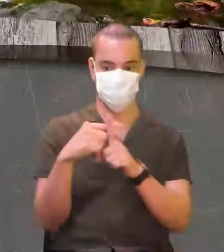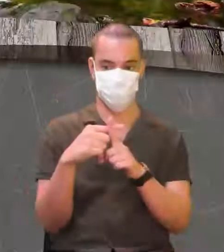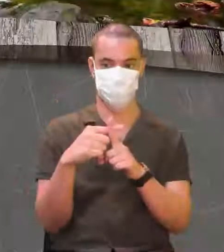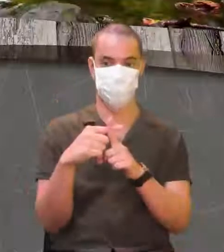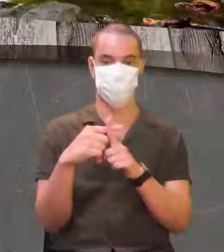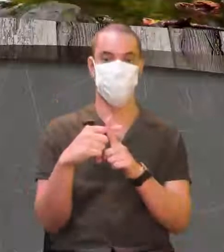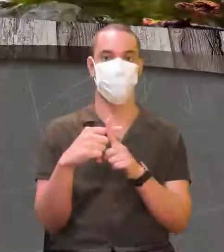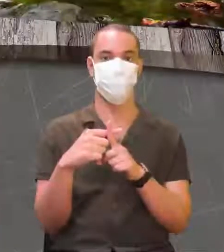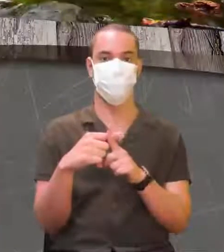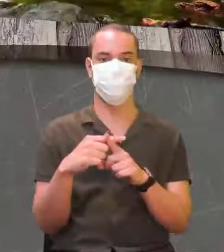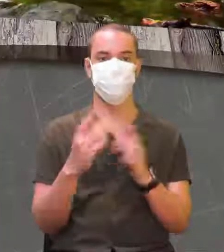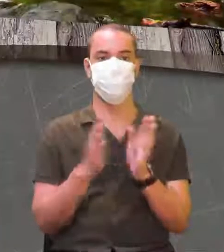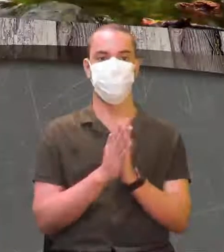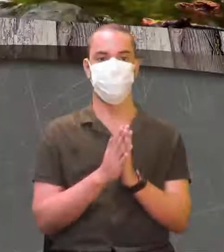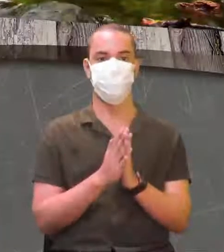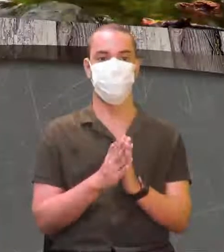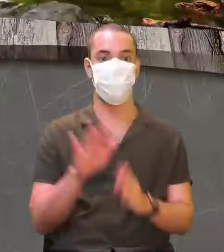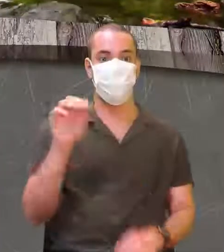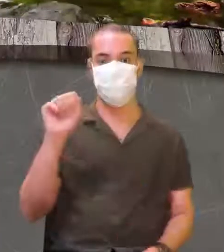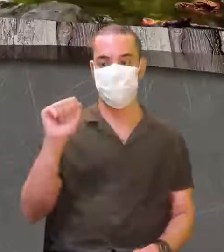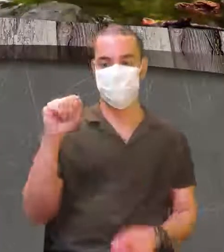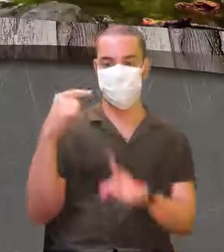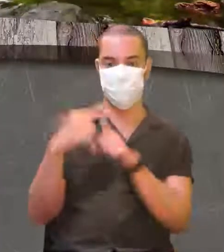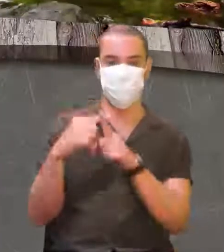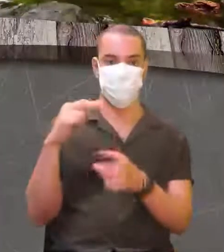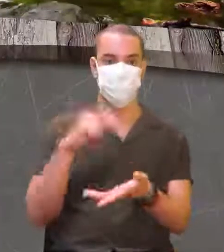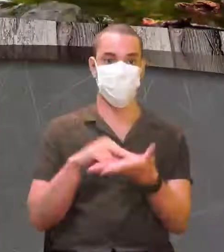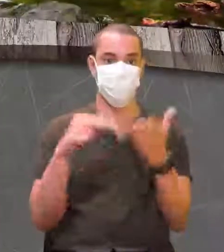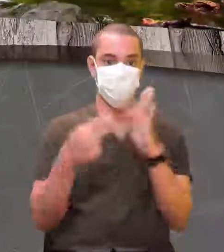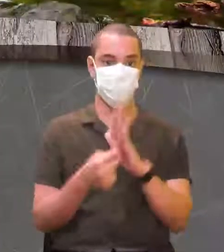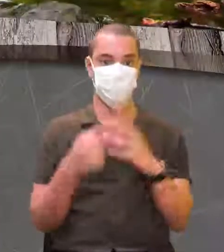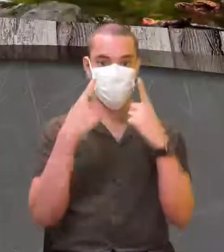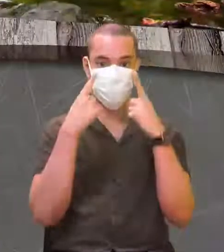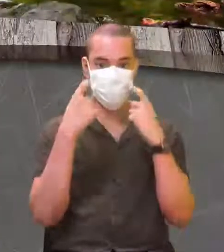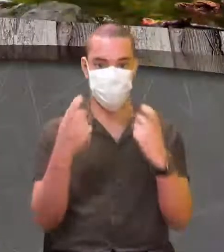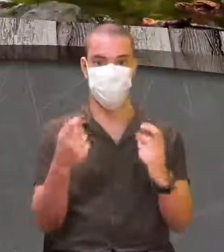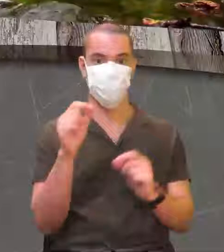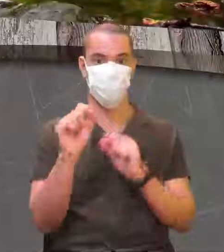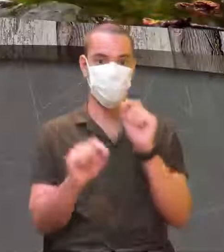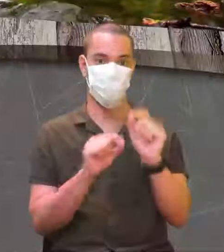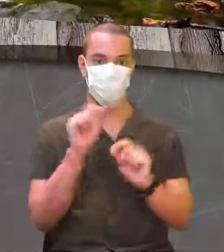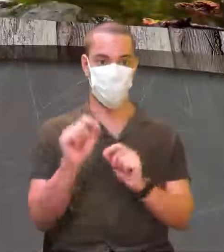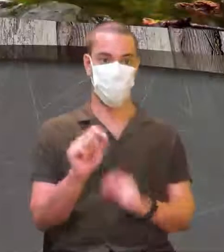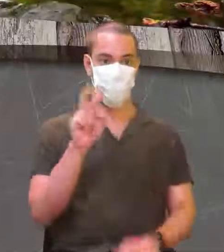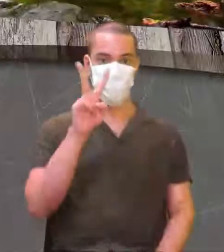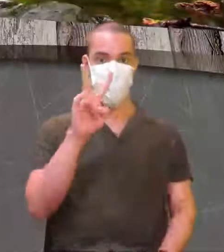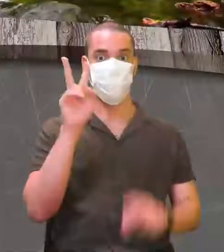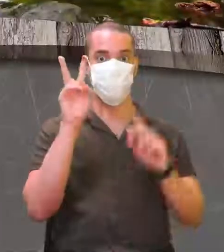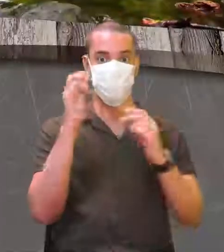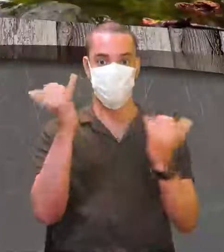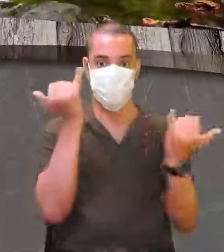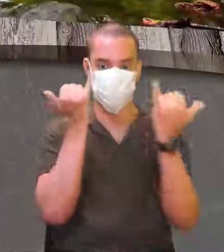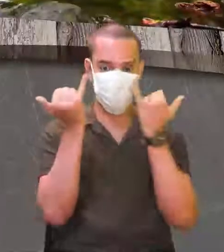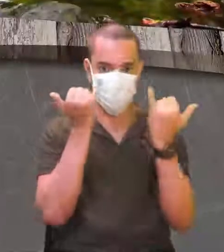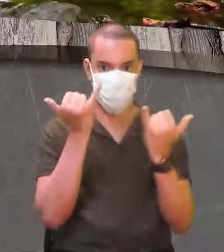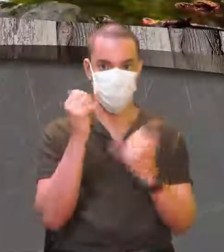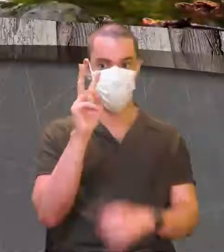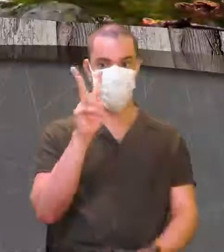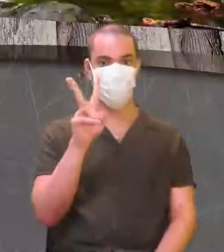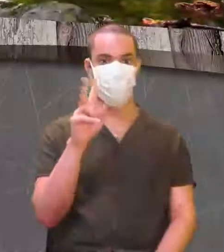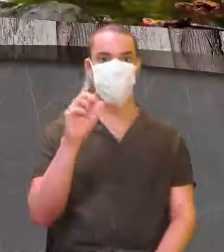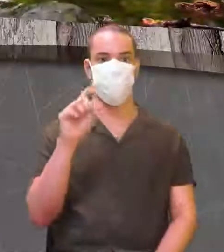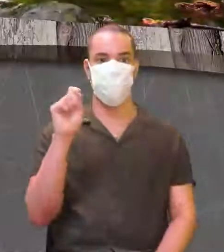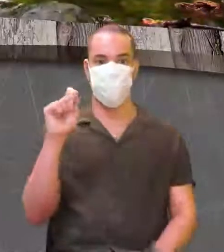né? Quando a gente fala A positivo, é interessante frisar, existem duas informações aí, né?